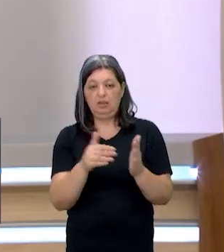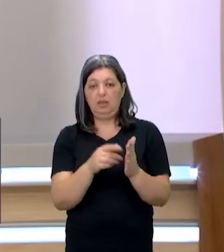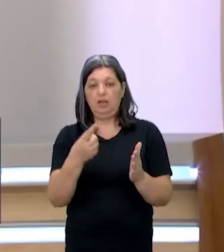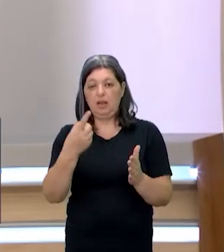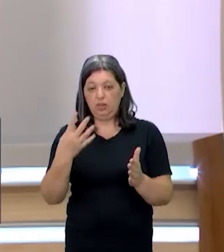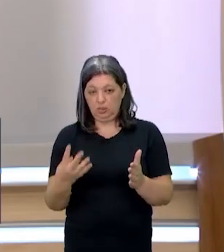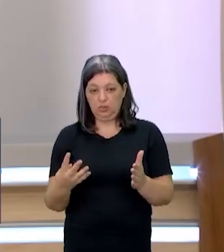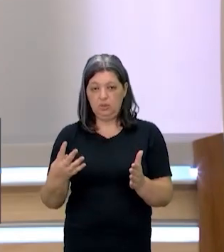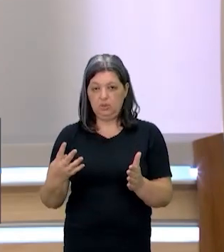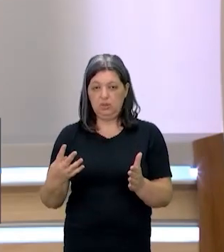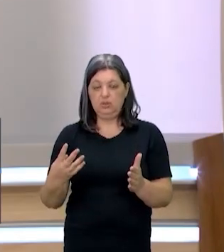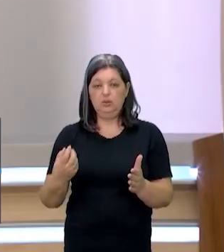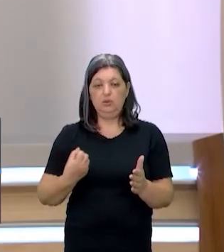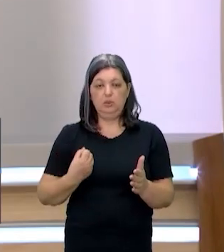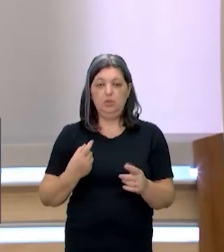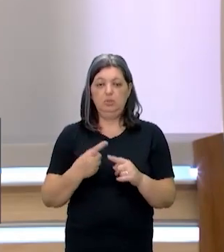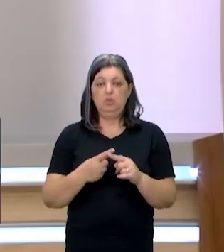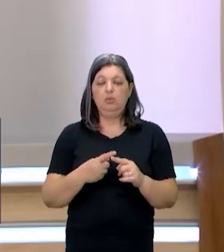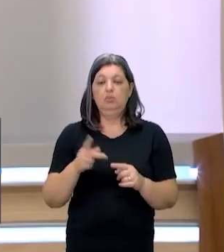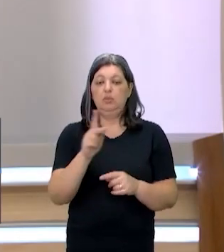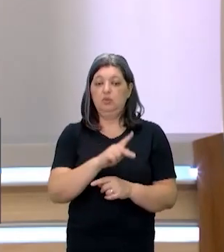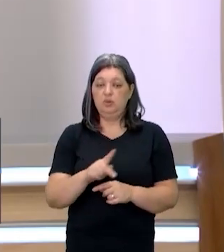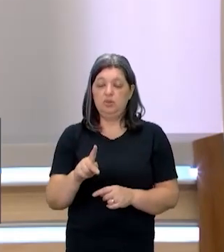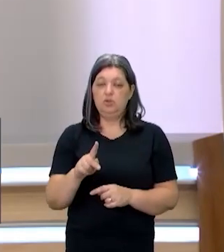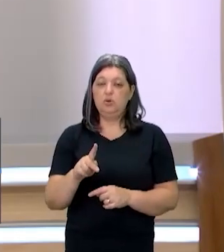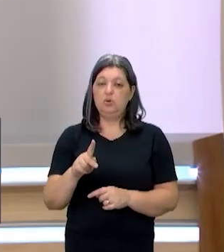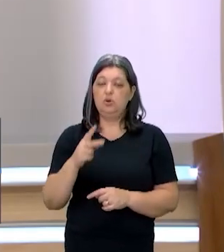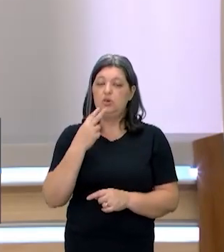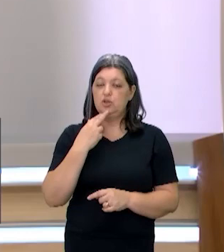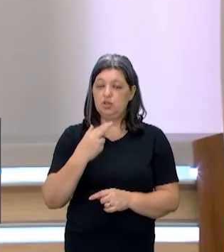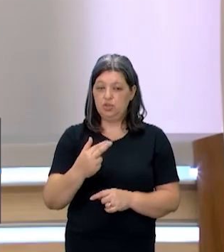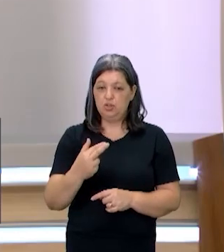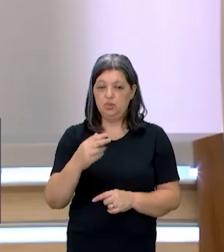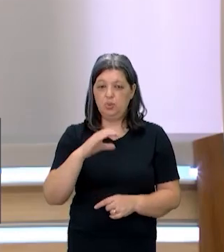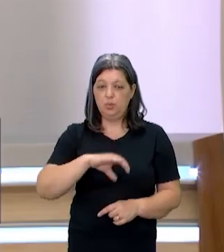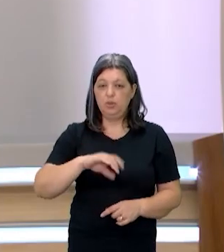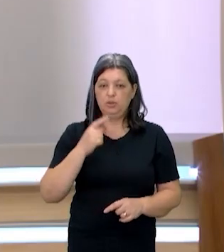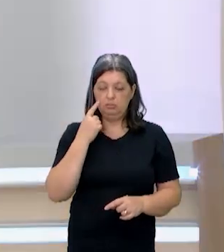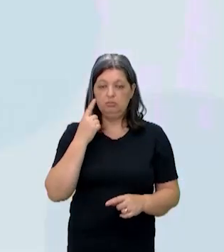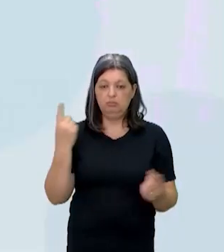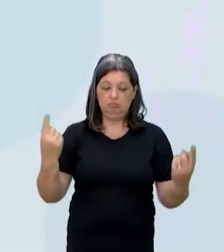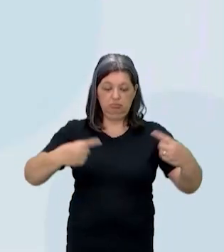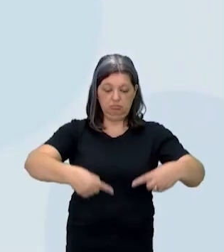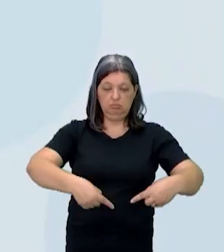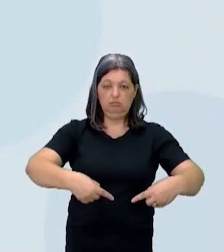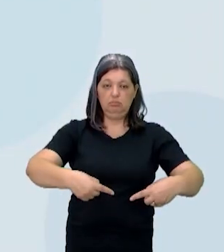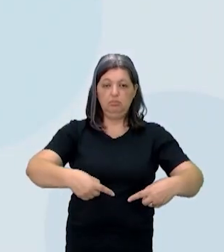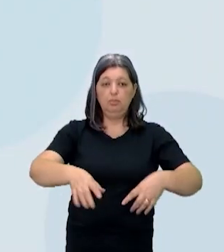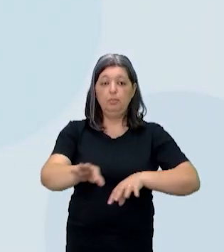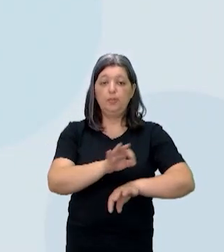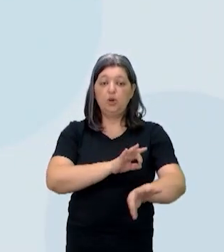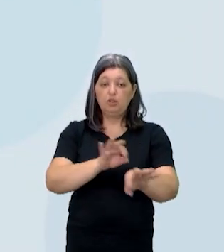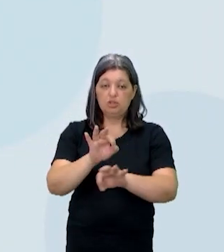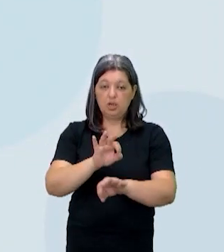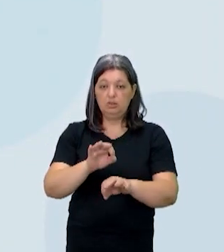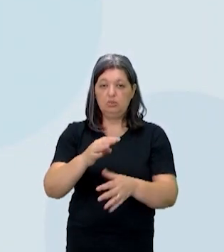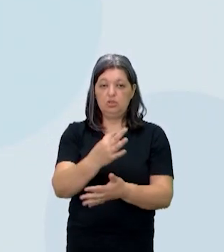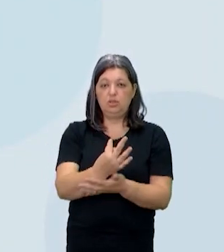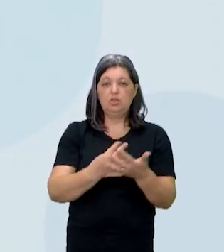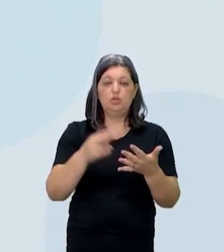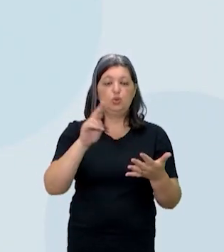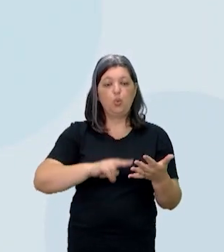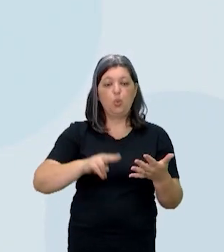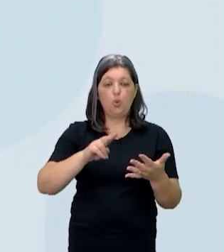dúvida, o seu professor de língua portuguesa... né? E um desafio para vocês, gente. Continue elaborando o projeto de texto com o tema uso